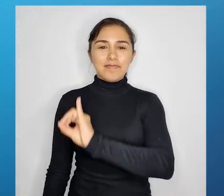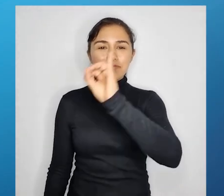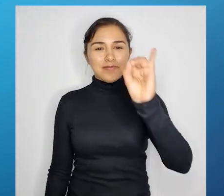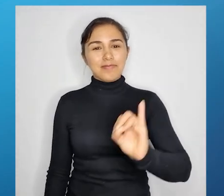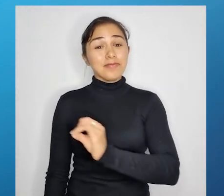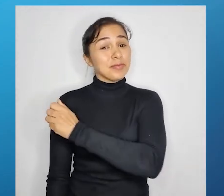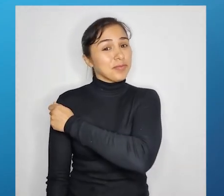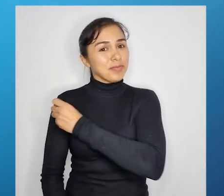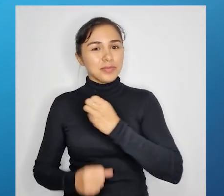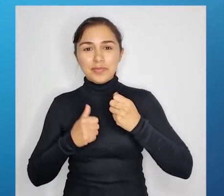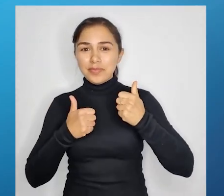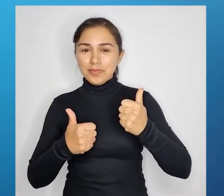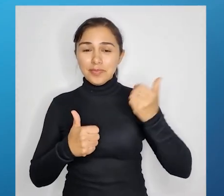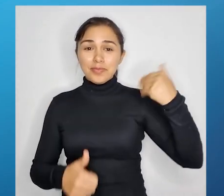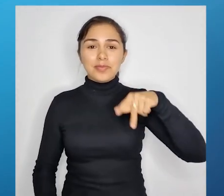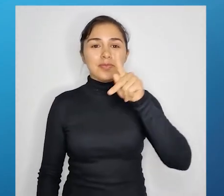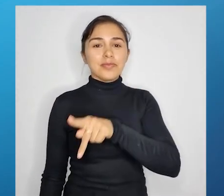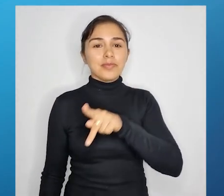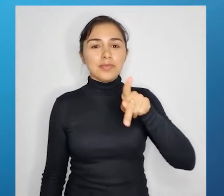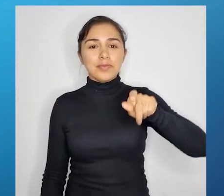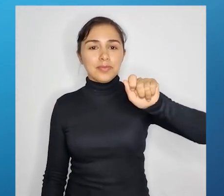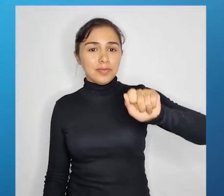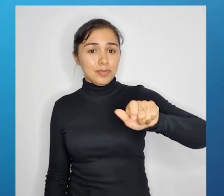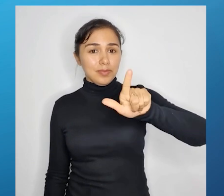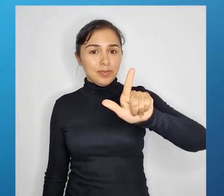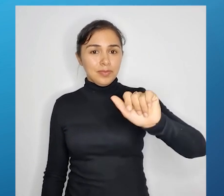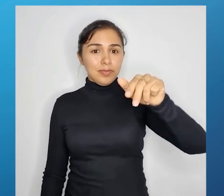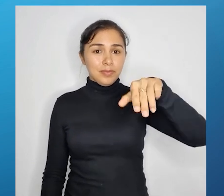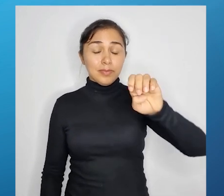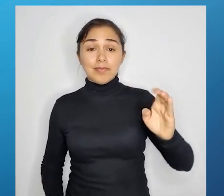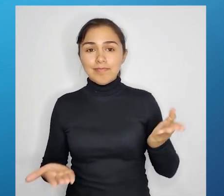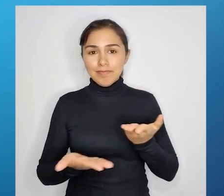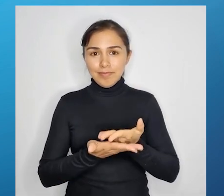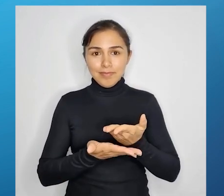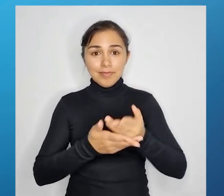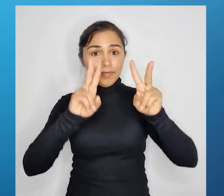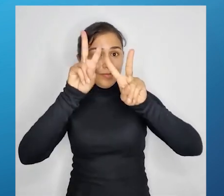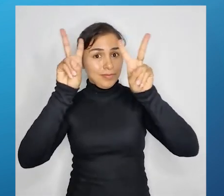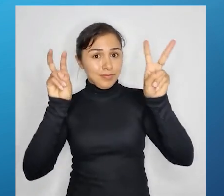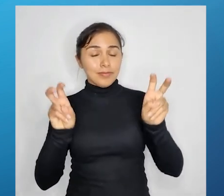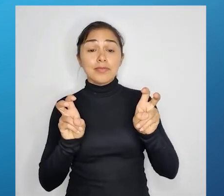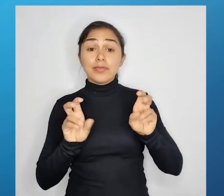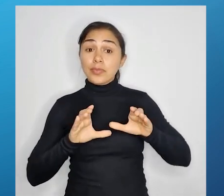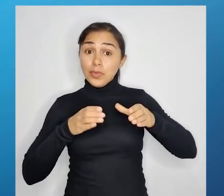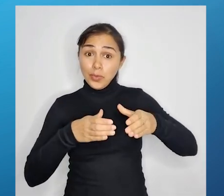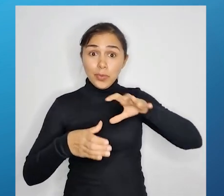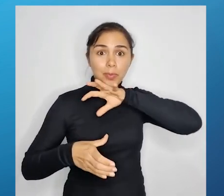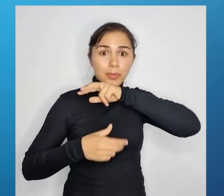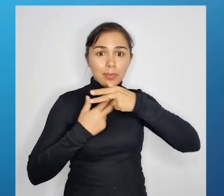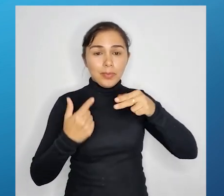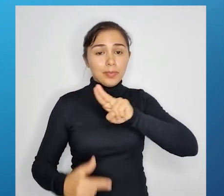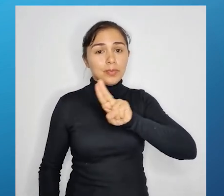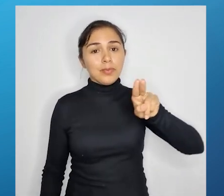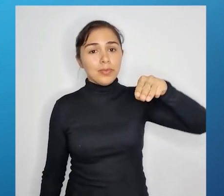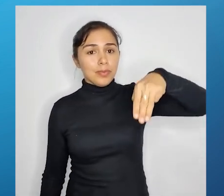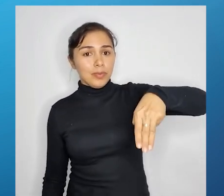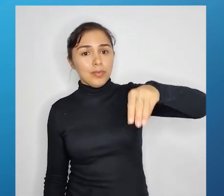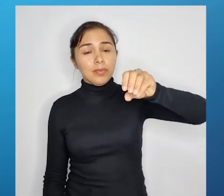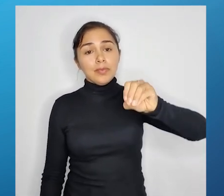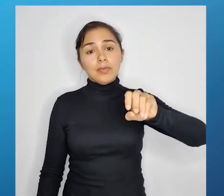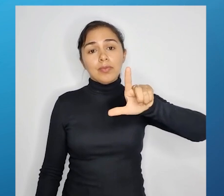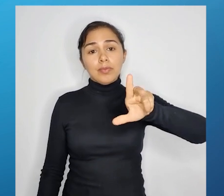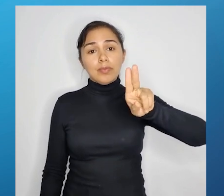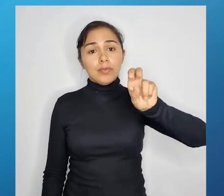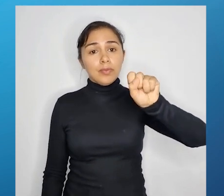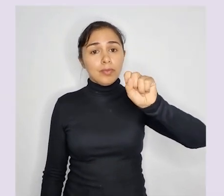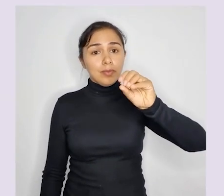Olá, alunos! Tudo bem com vocês? Eu sou a professora Aline e o tema da nossa aula de hoje é moluscos. Vamos conhecer melhor